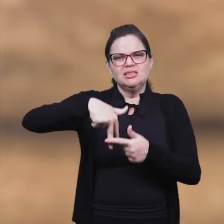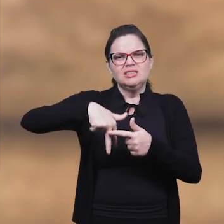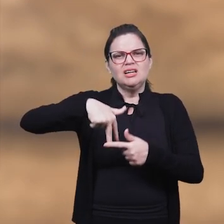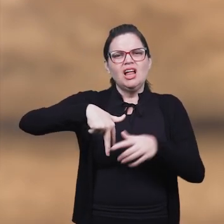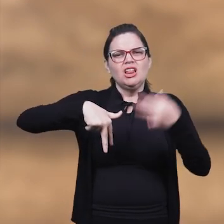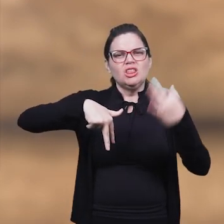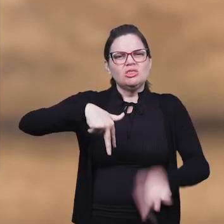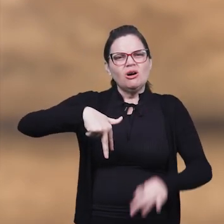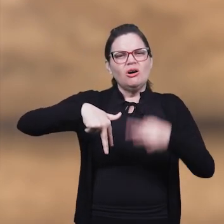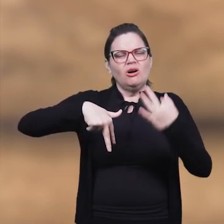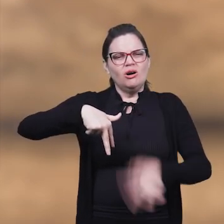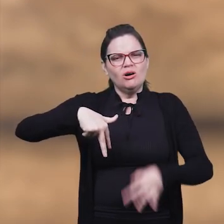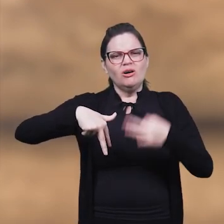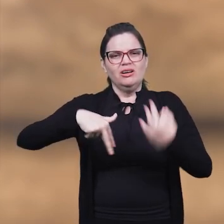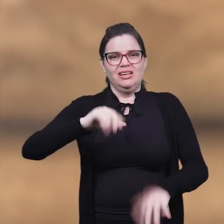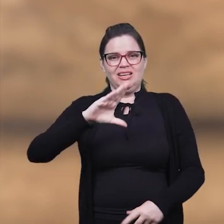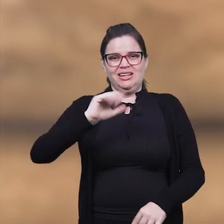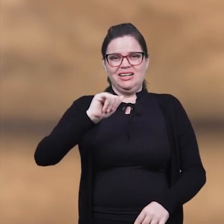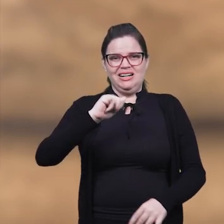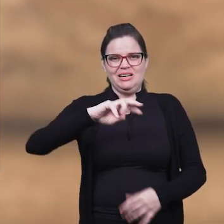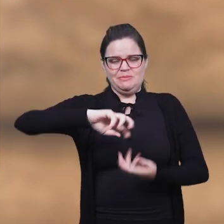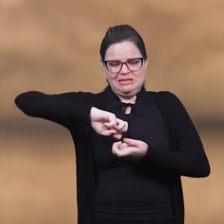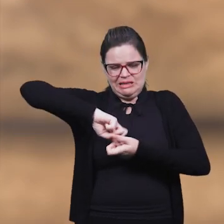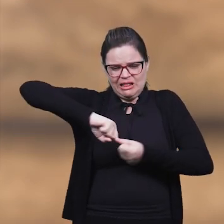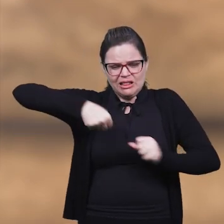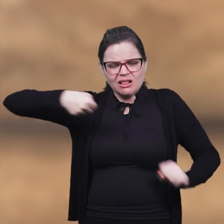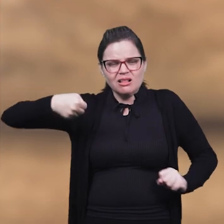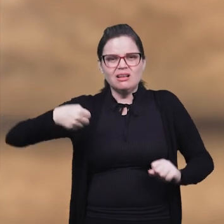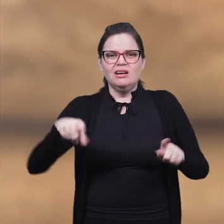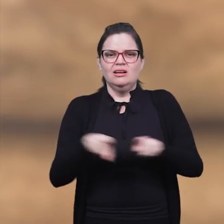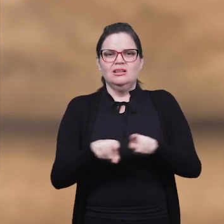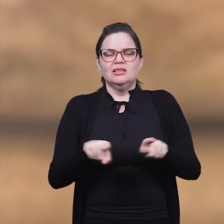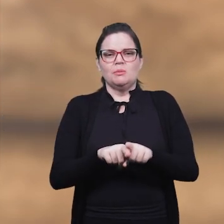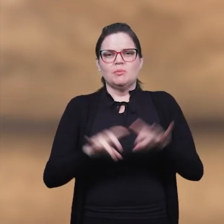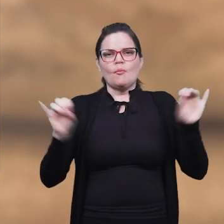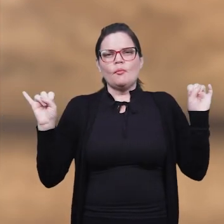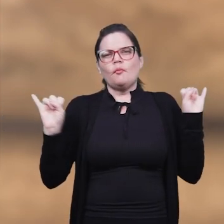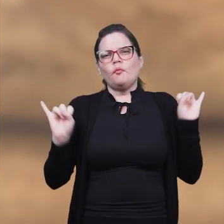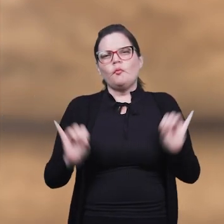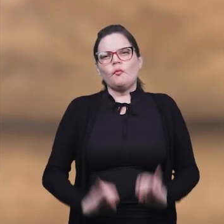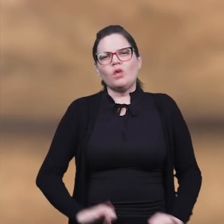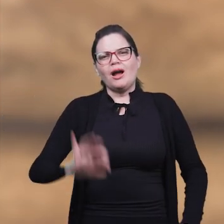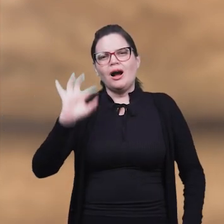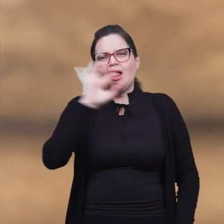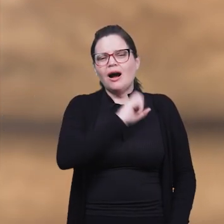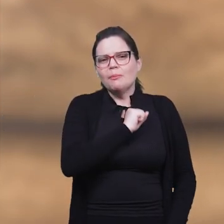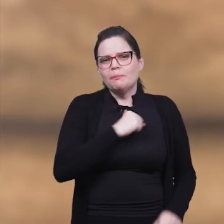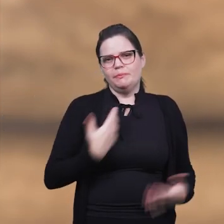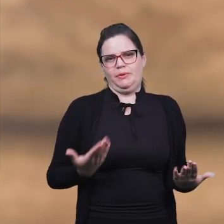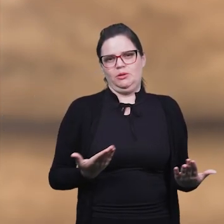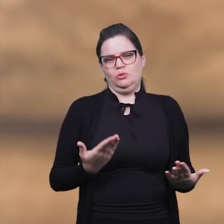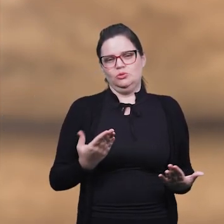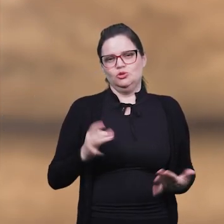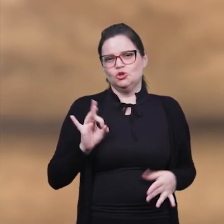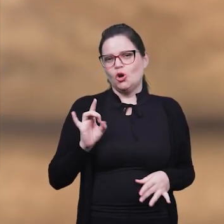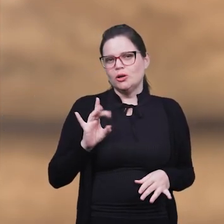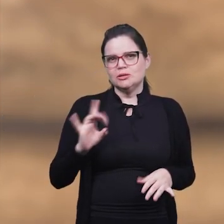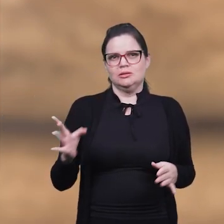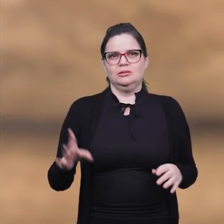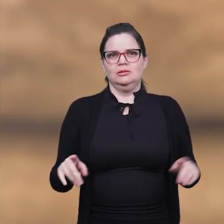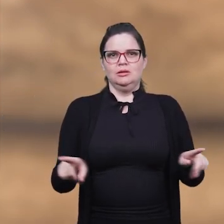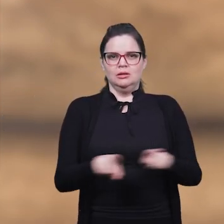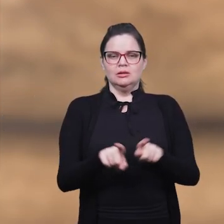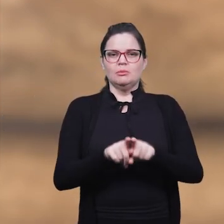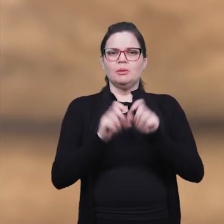pernas doloridas ou pesadas, perda de peso sem estar fazendo dieta. Mulheres também podem apresentar